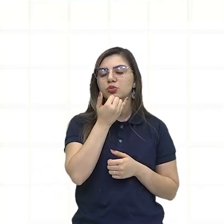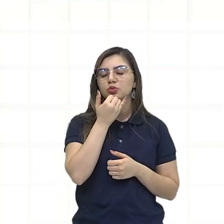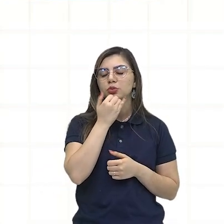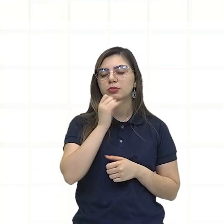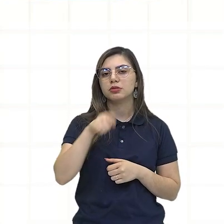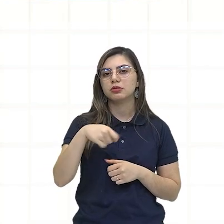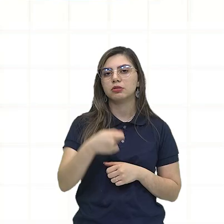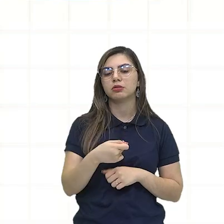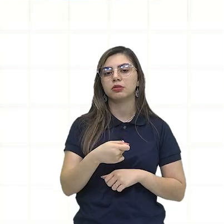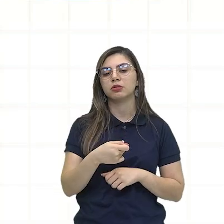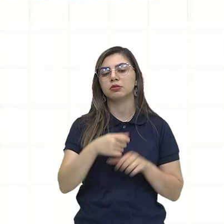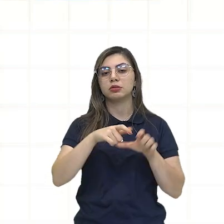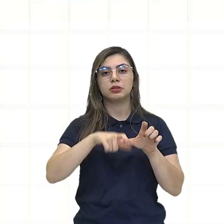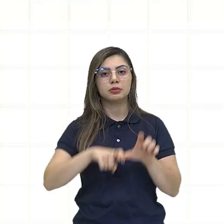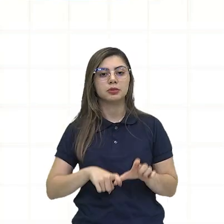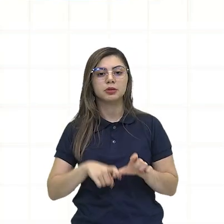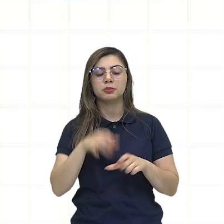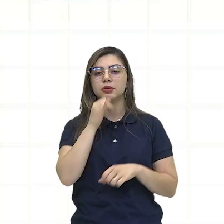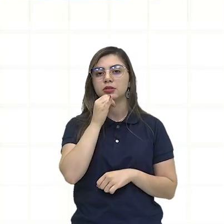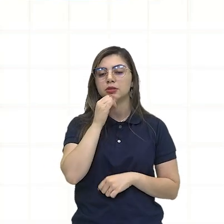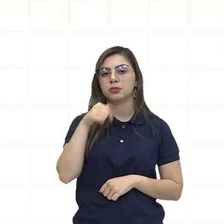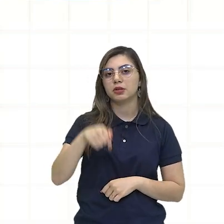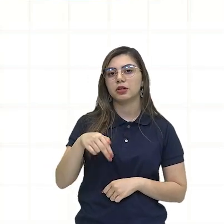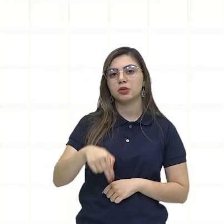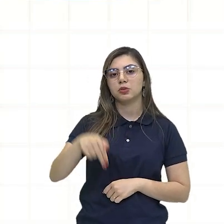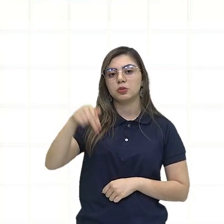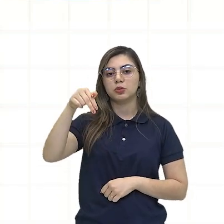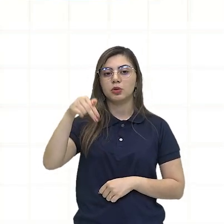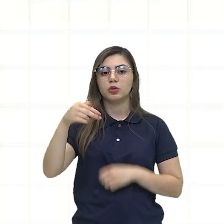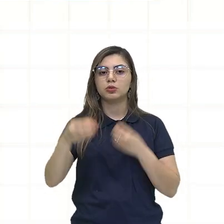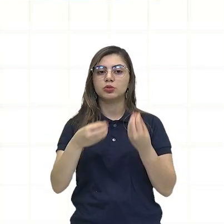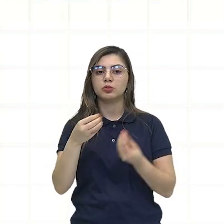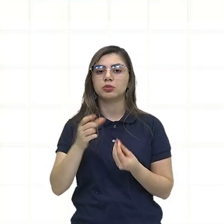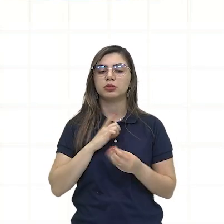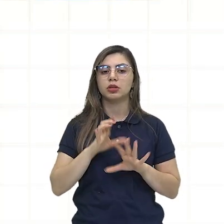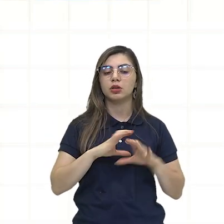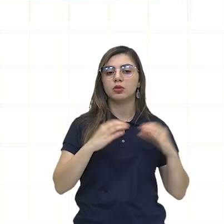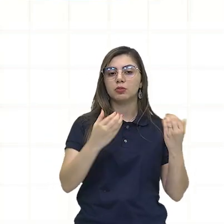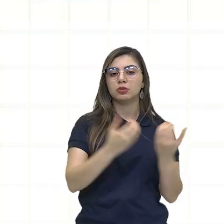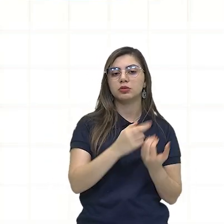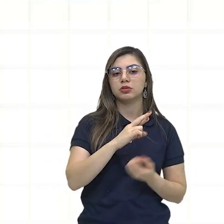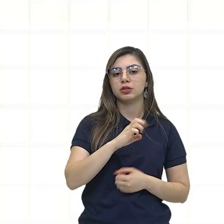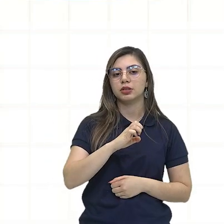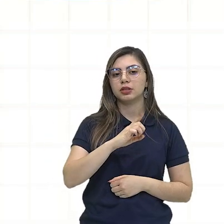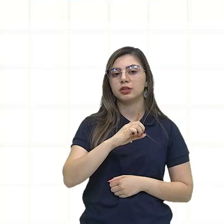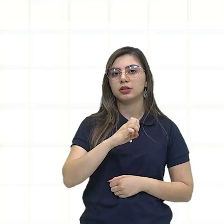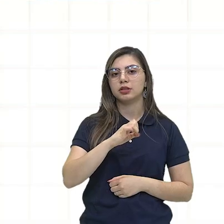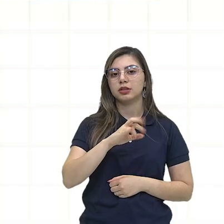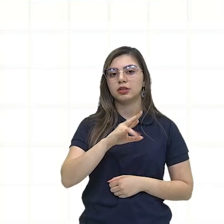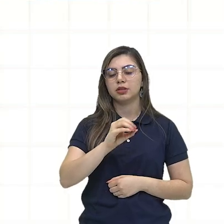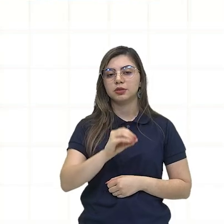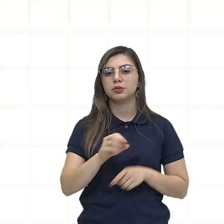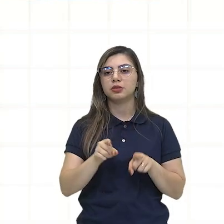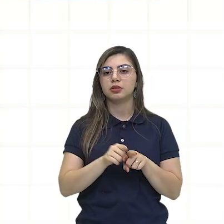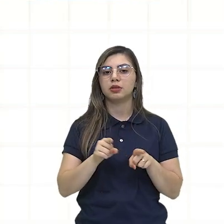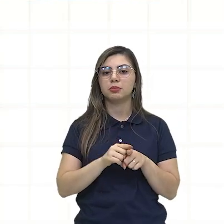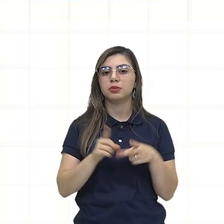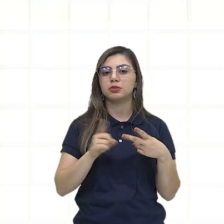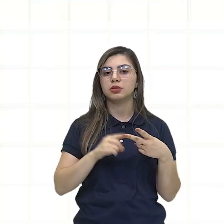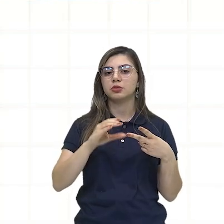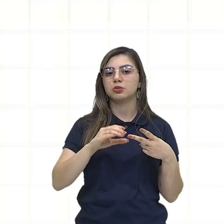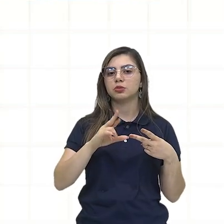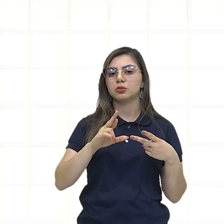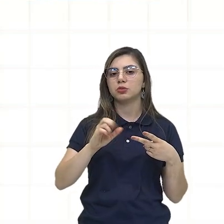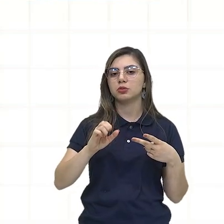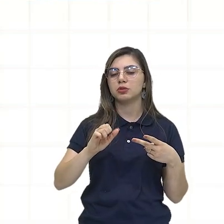brasileiro, como no norte, as comunidades de redeiros e também os curraleiros. A gente vai poder